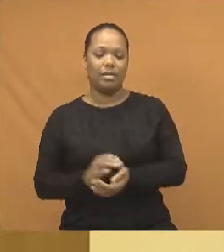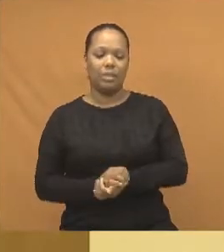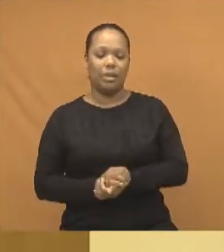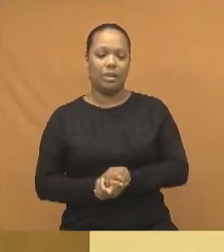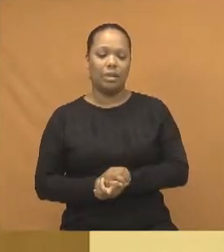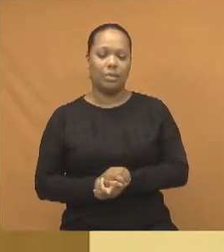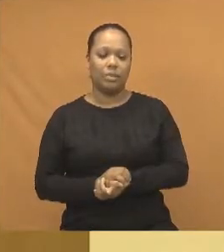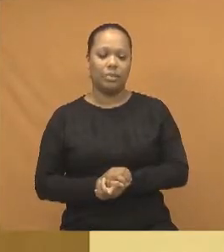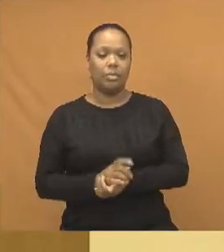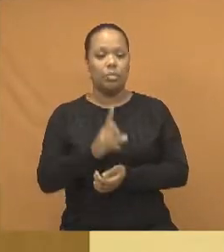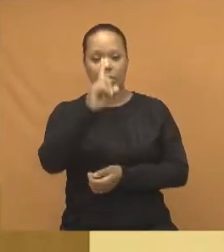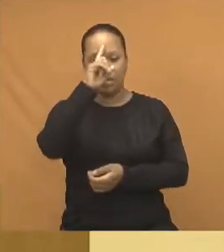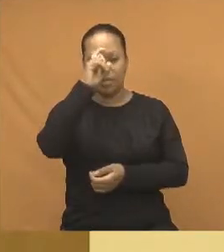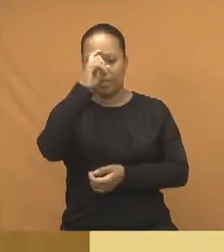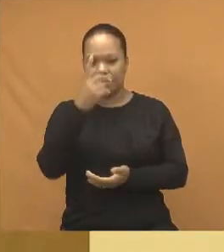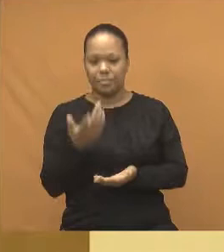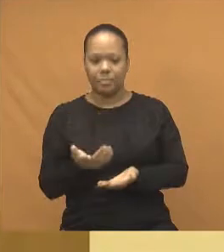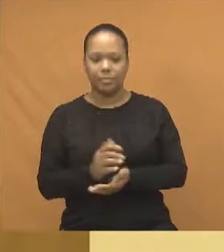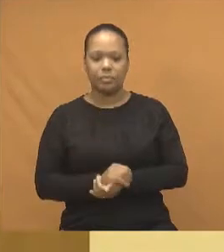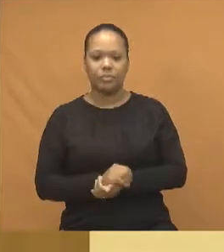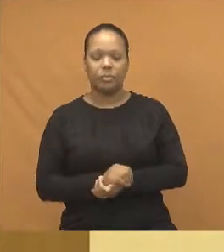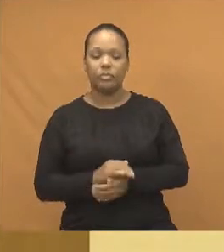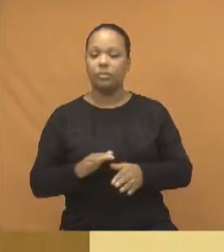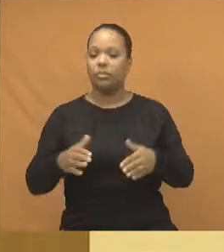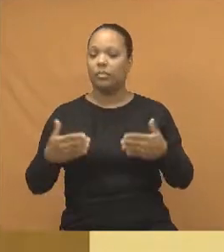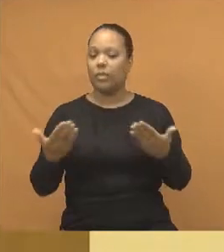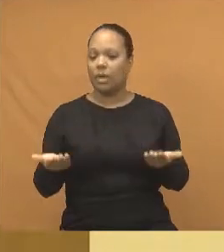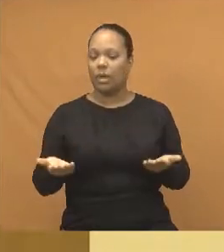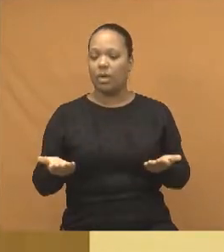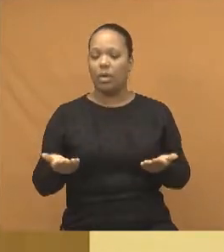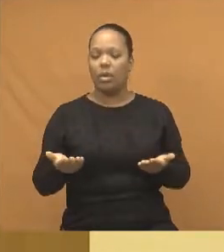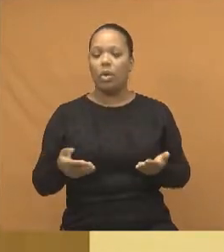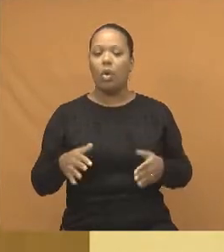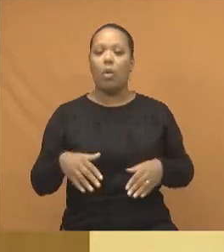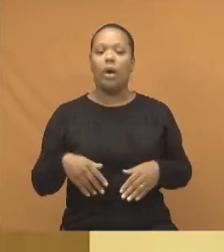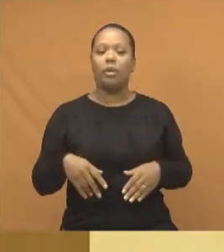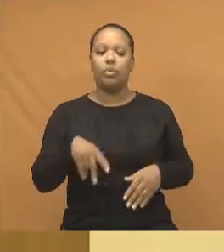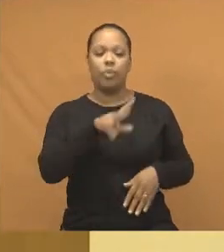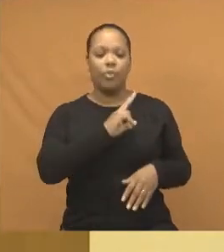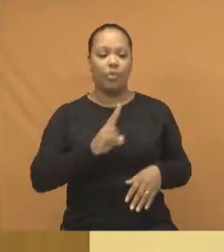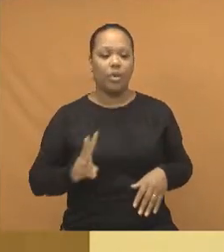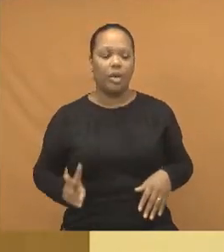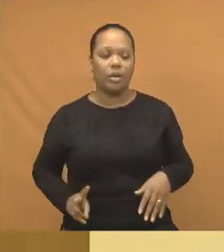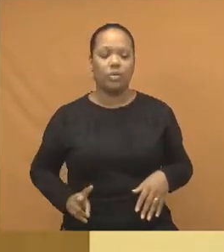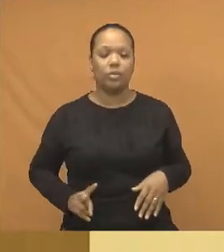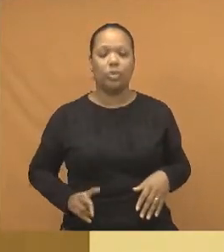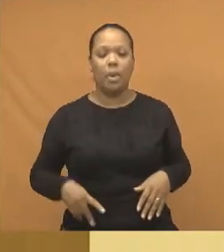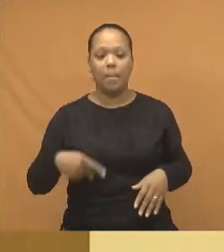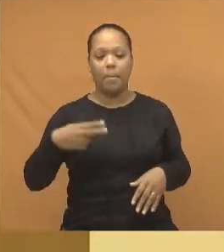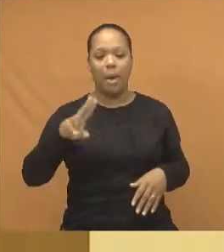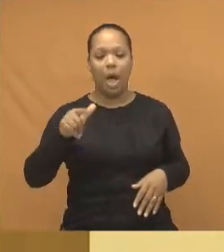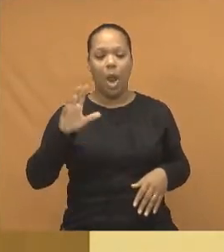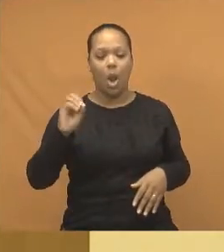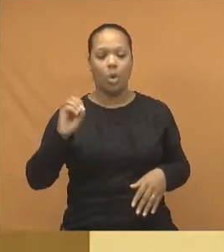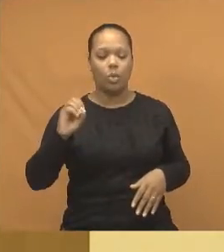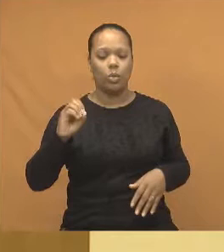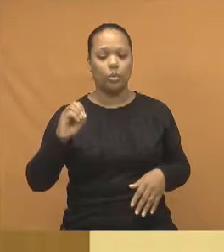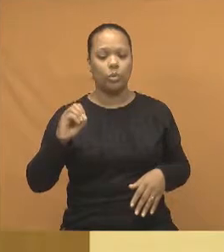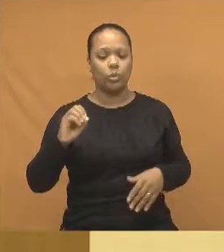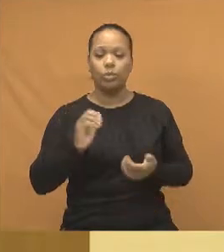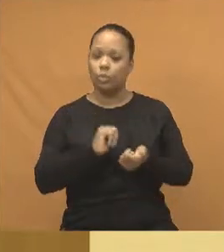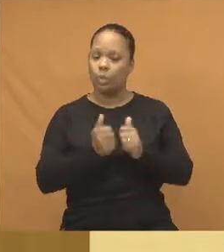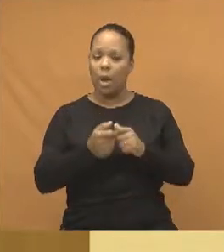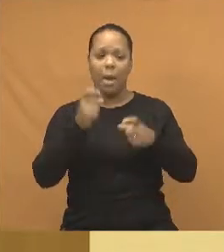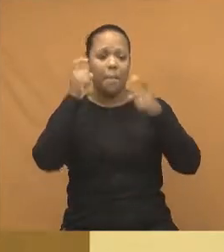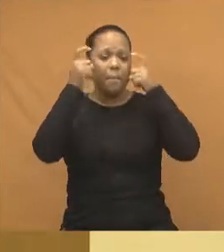outras formas. Então, quando o vereador e o nobre vereador Paulinho dos esportes, tão preocupado com a área da saúde do